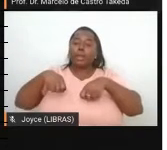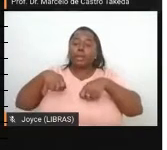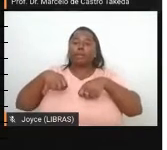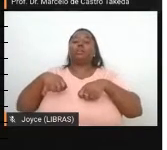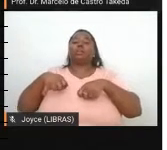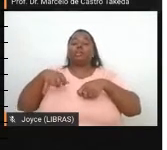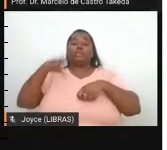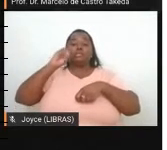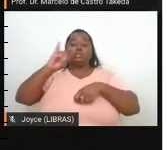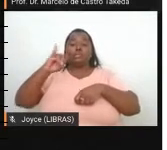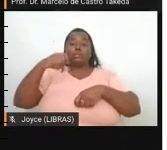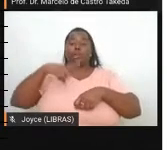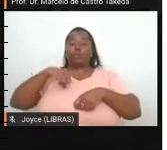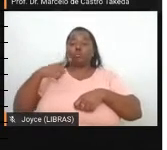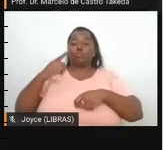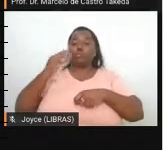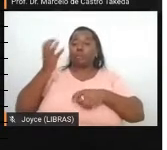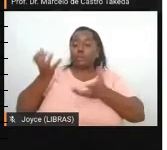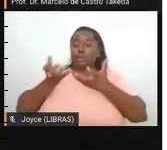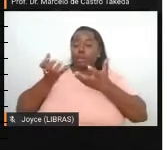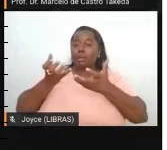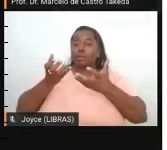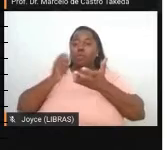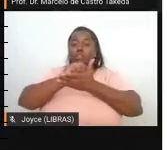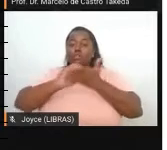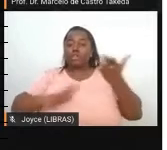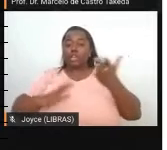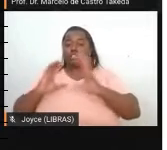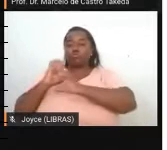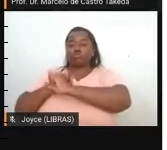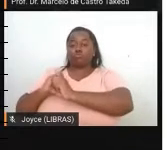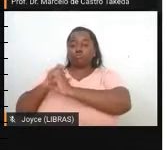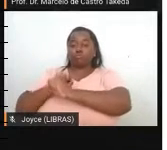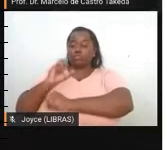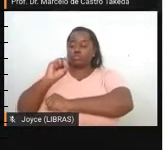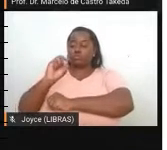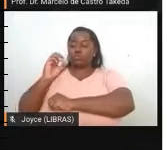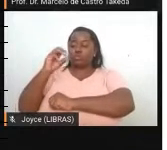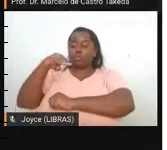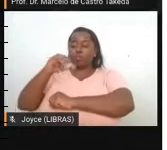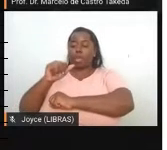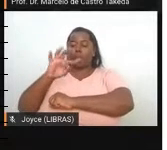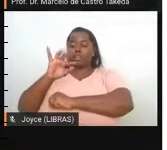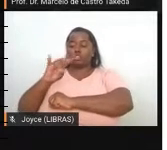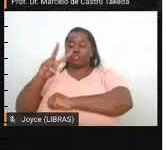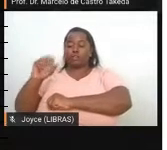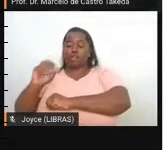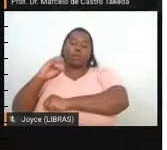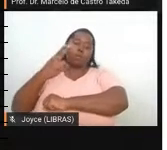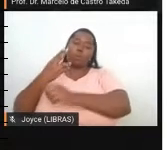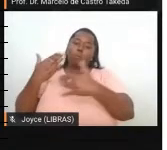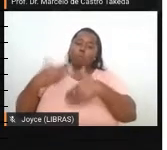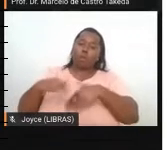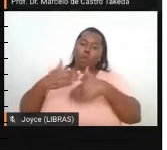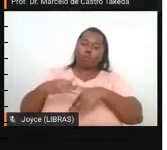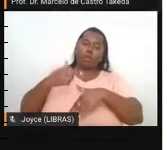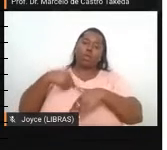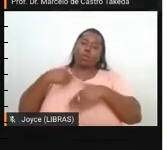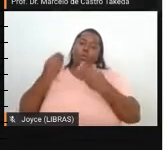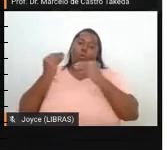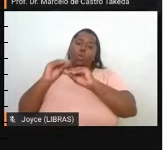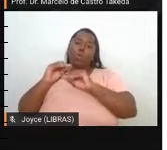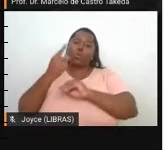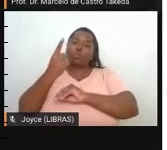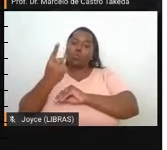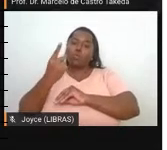atividade somativa, vou fazer uma prova, eu vou estabelecer uma única tentativa para esse aluno. Tá? Se